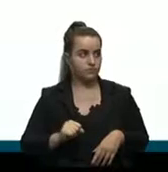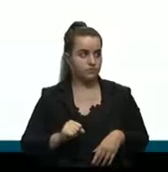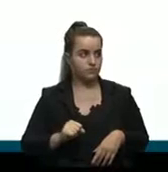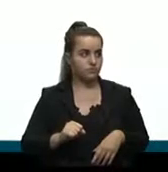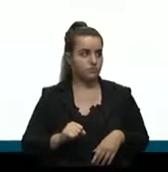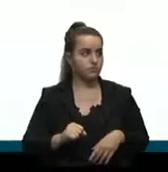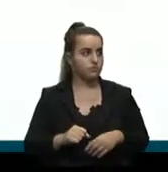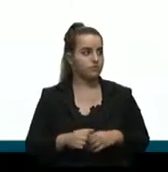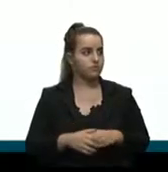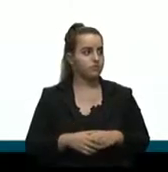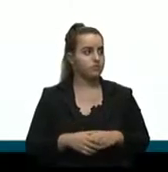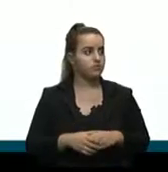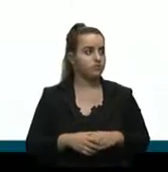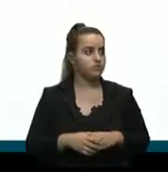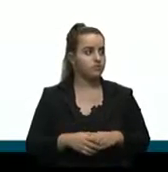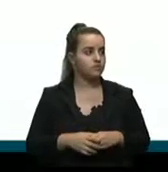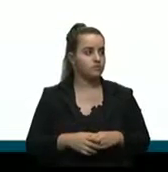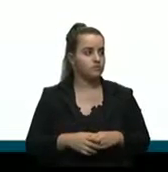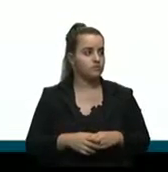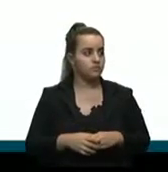corrigindo o número de casos possíveis,